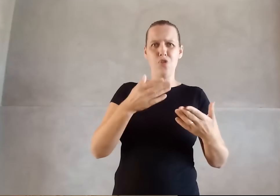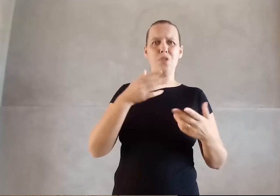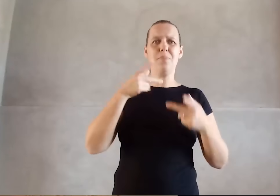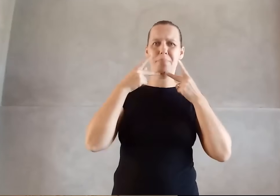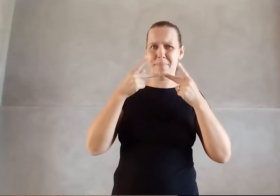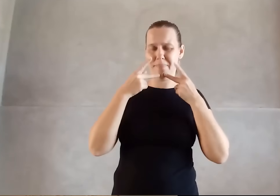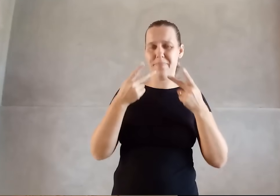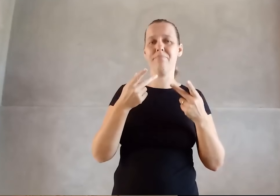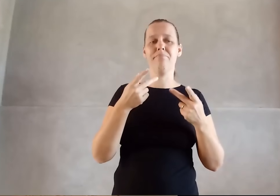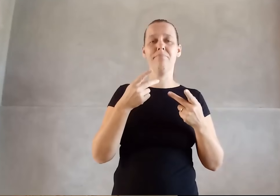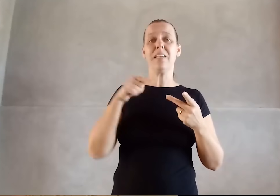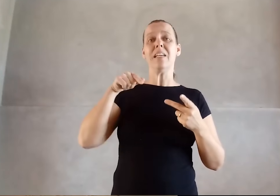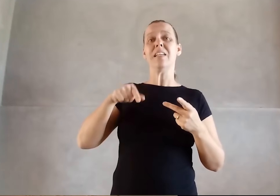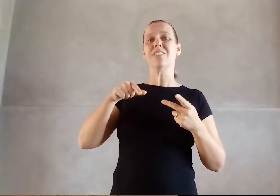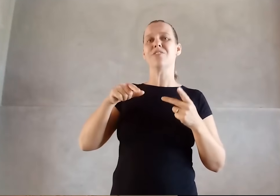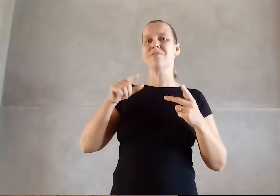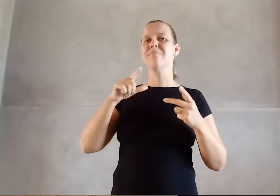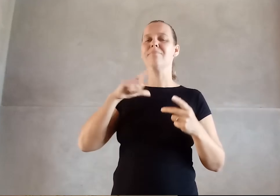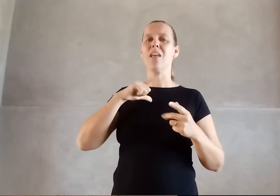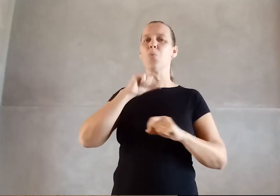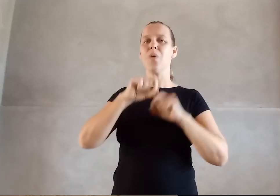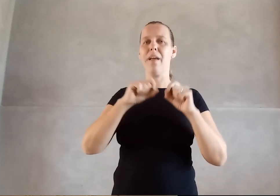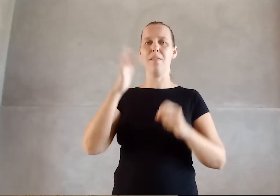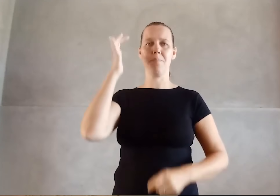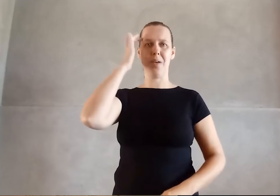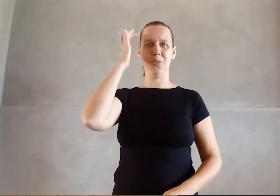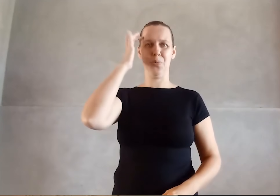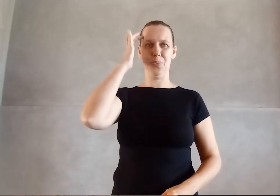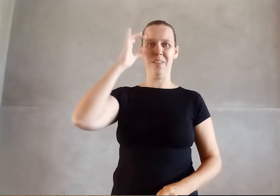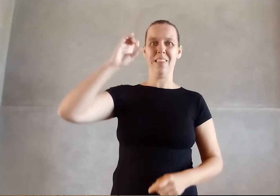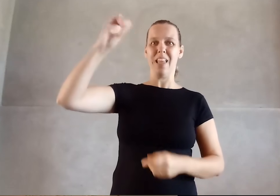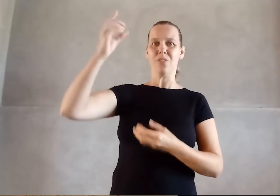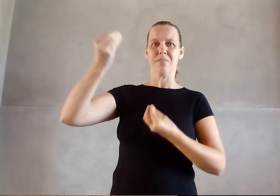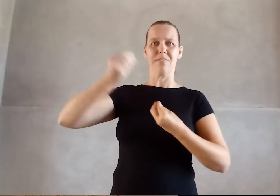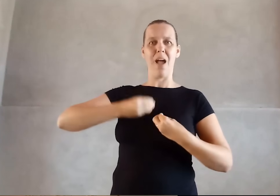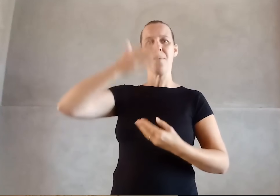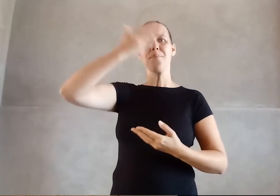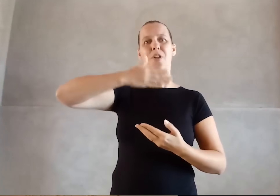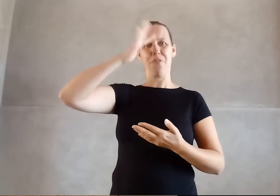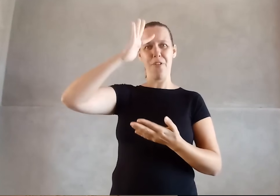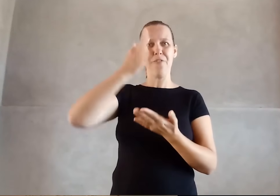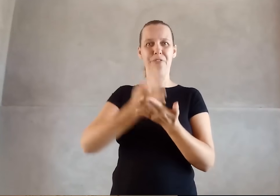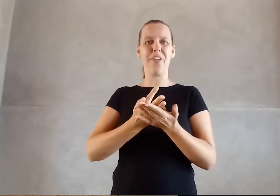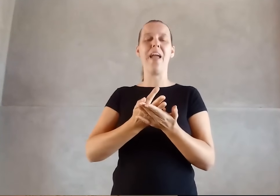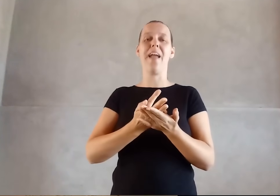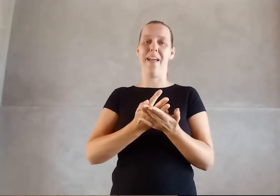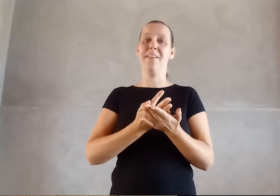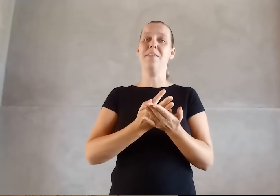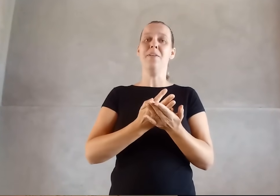aí, pegando o conceito pedagógico para a gente transicionar para aquilo que vamos meditar hoje, eu diria que isso tem a ver